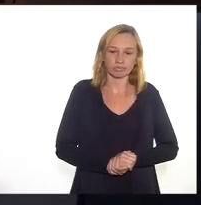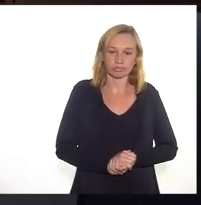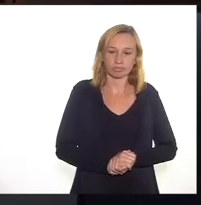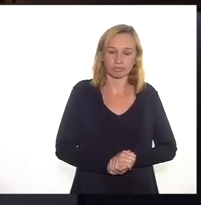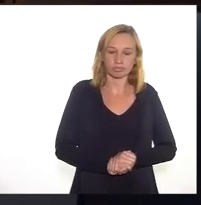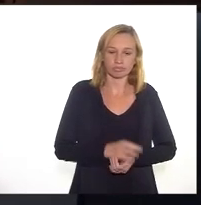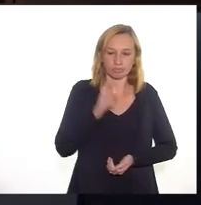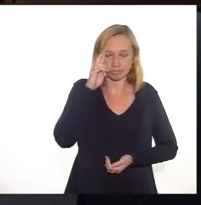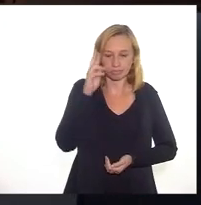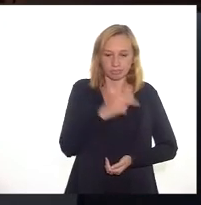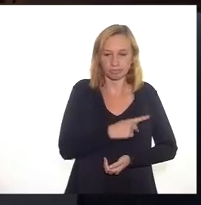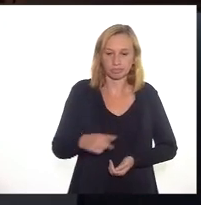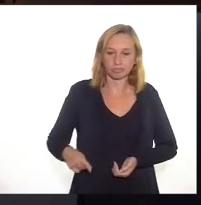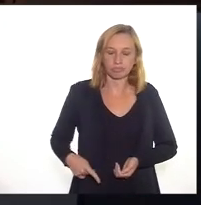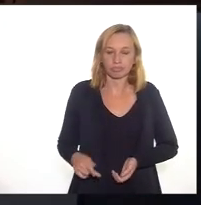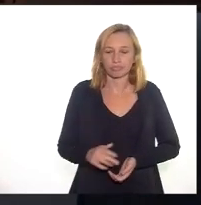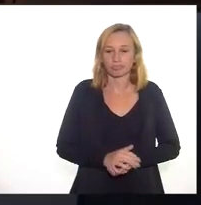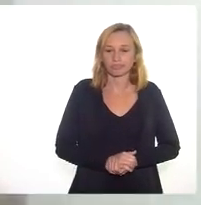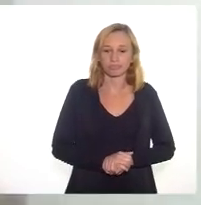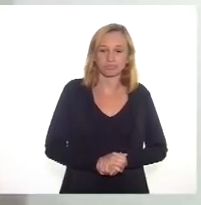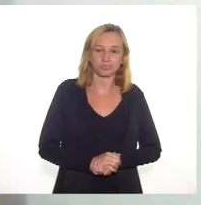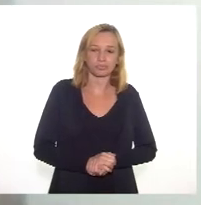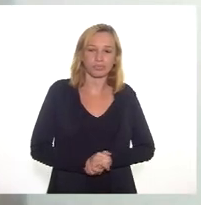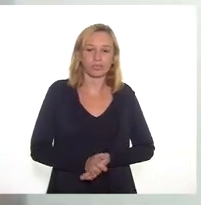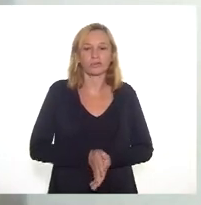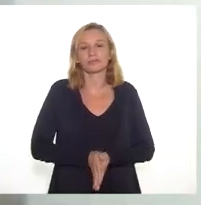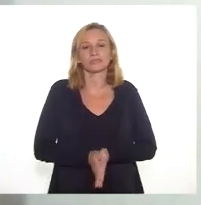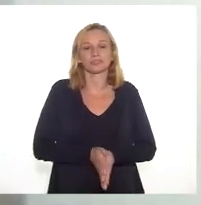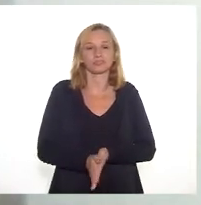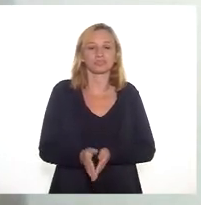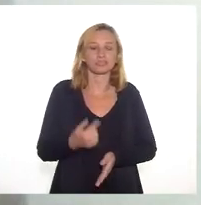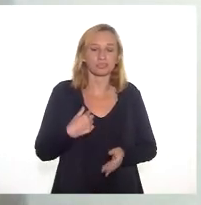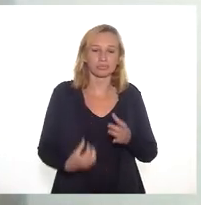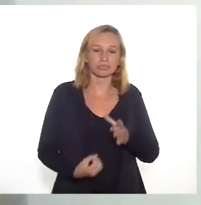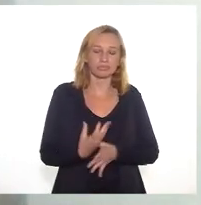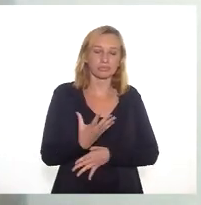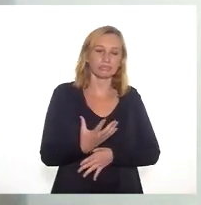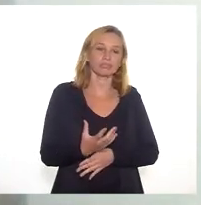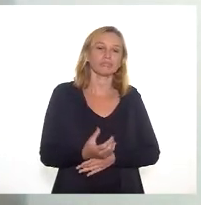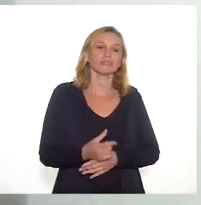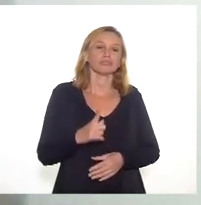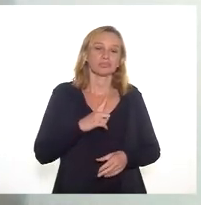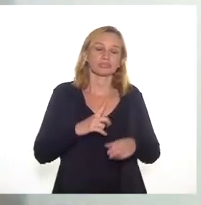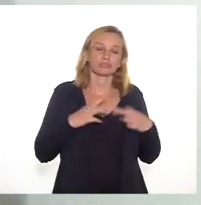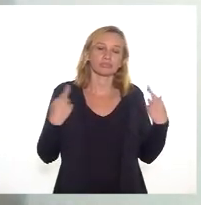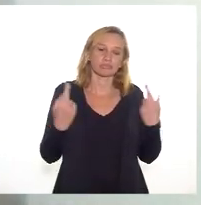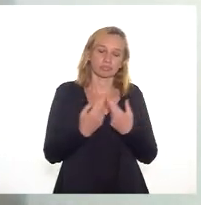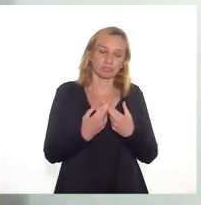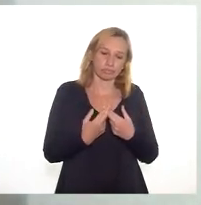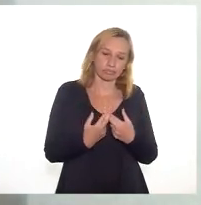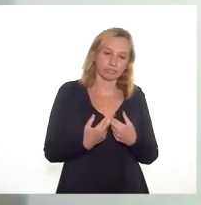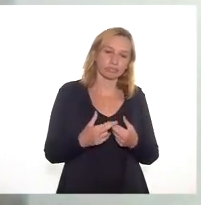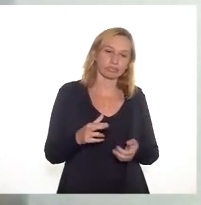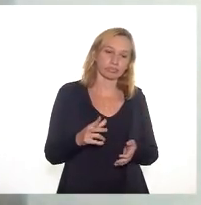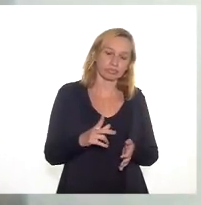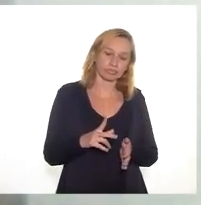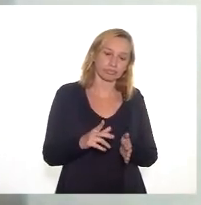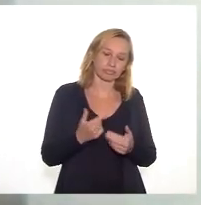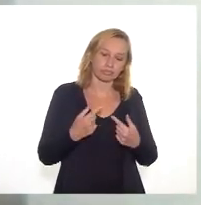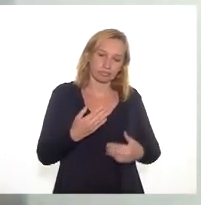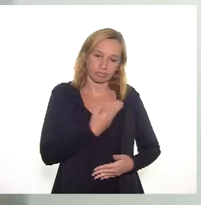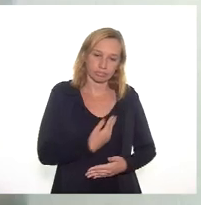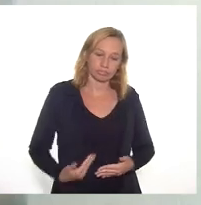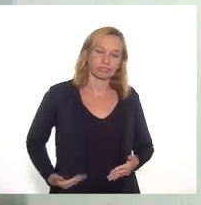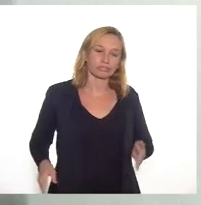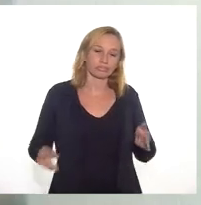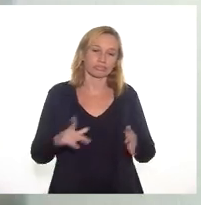Senhor presidente, serei breve. Eu sou um dos autores dessa proposta, estive na audiência pública em que essa proposta aconteceu,